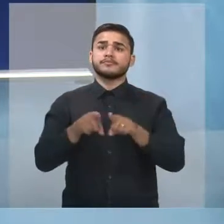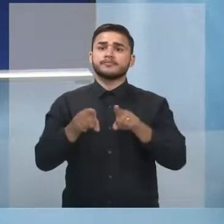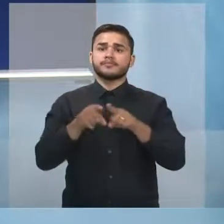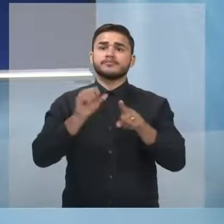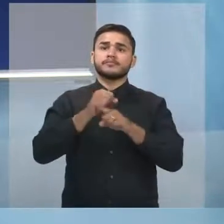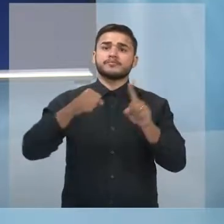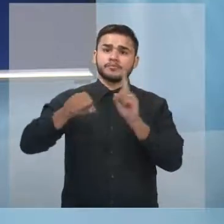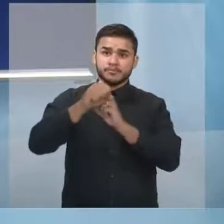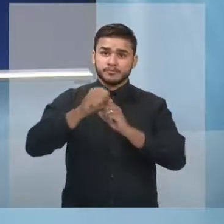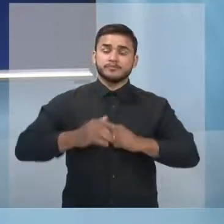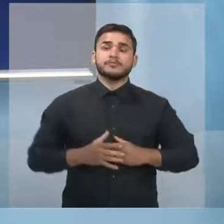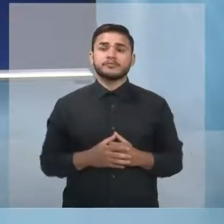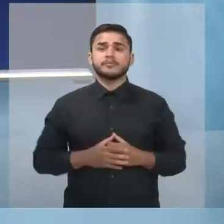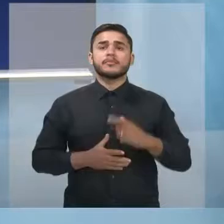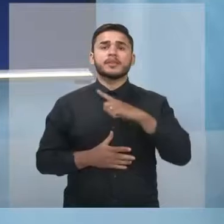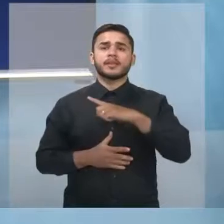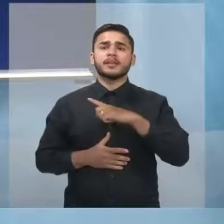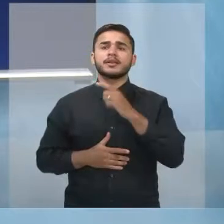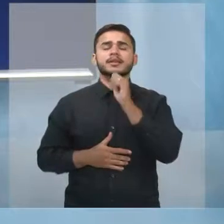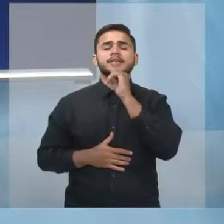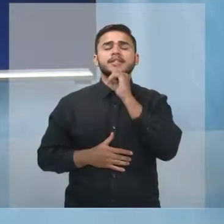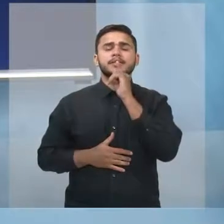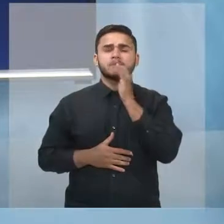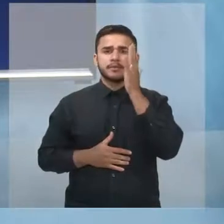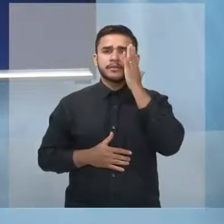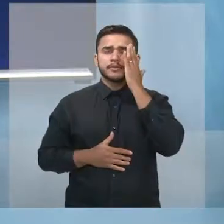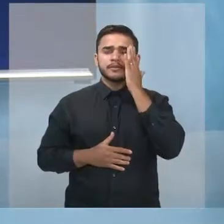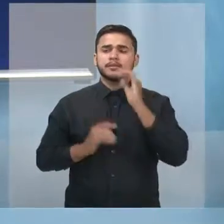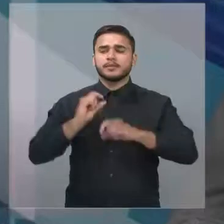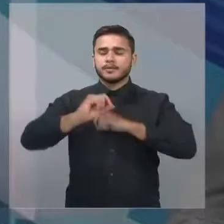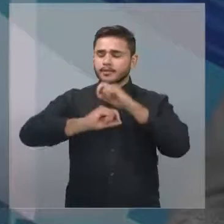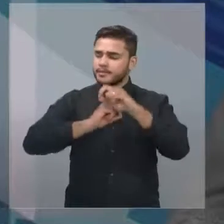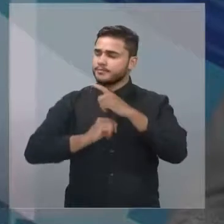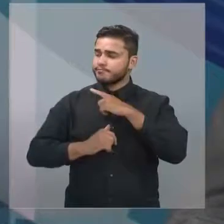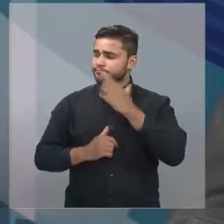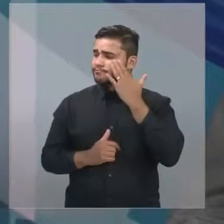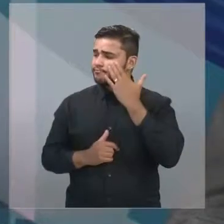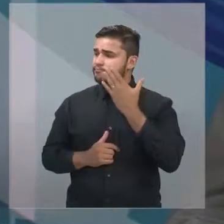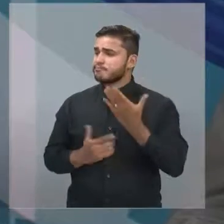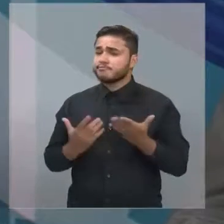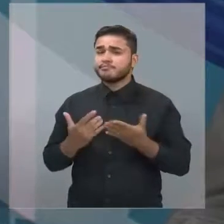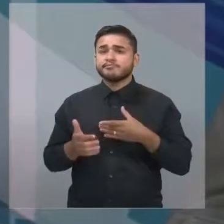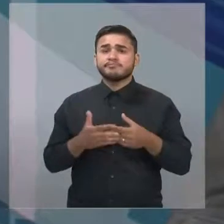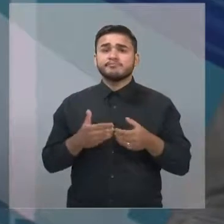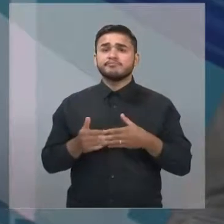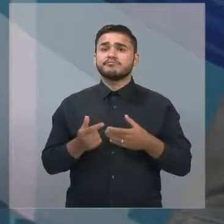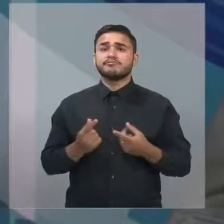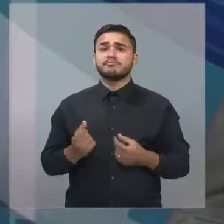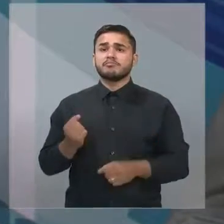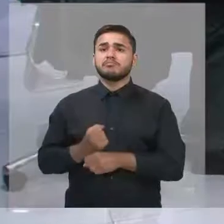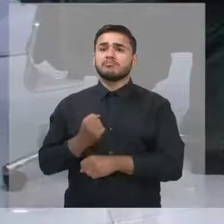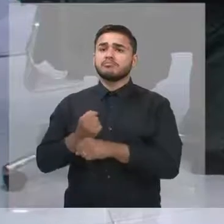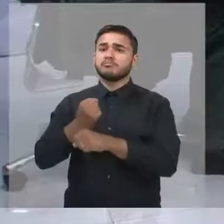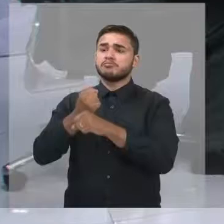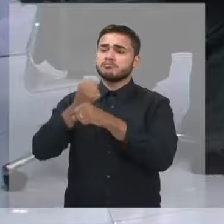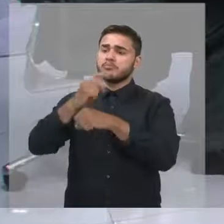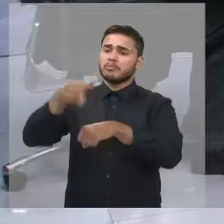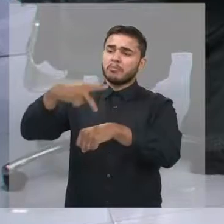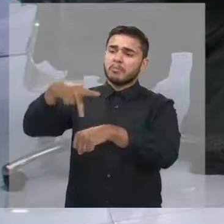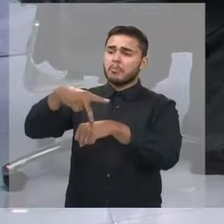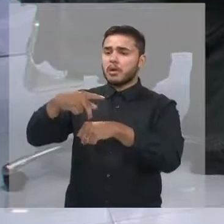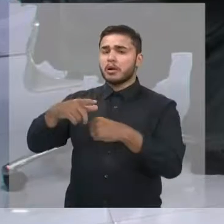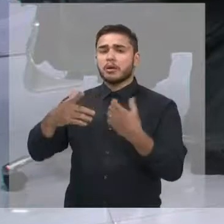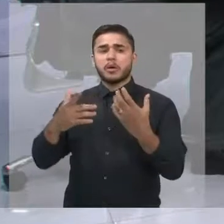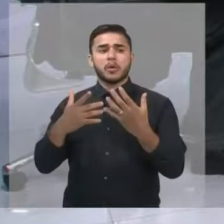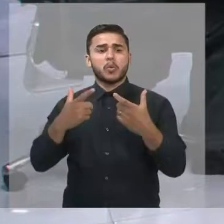como um todo. Basta observarmos o desprezo que temos pelos equipamentos públicos. Investe-se milhões, constrói-se uma